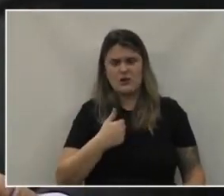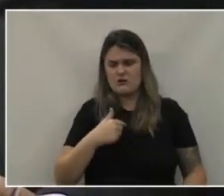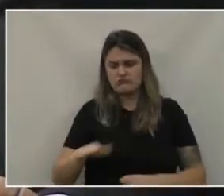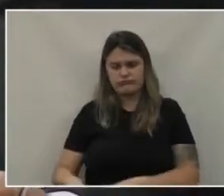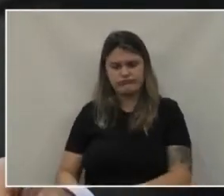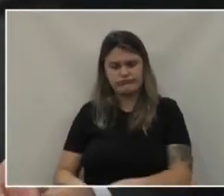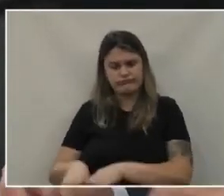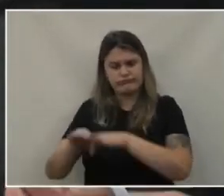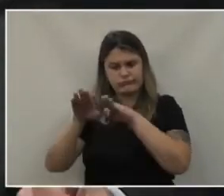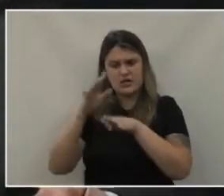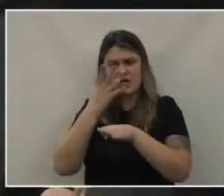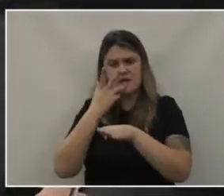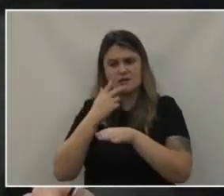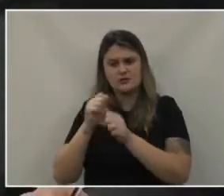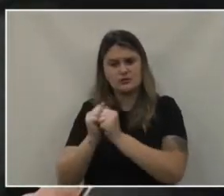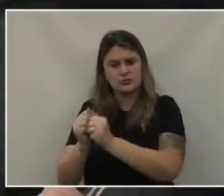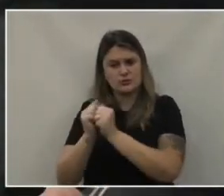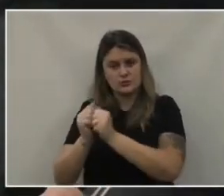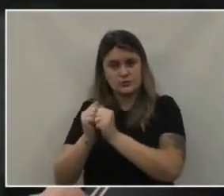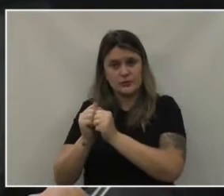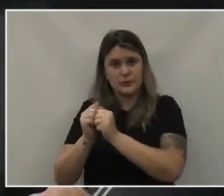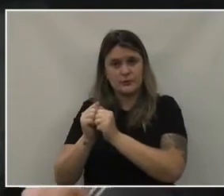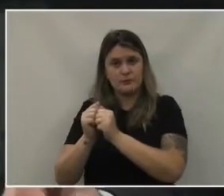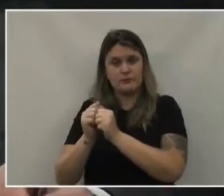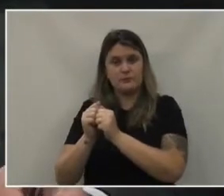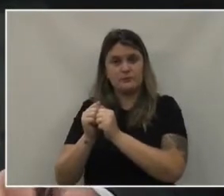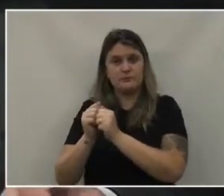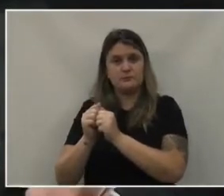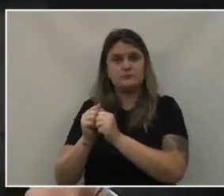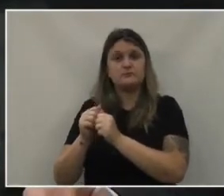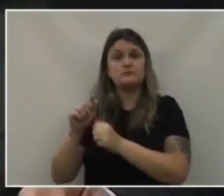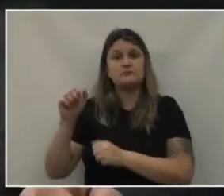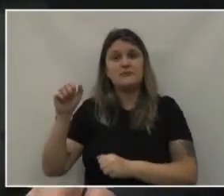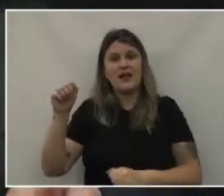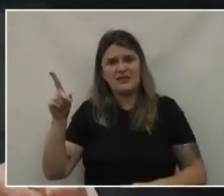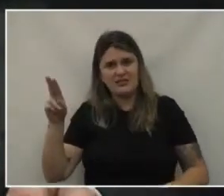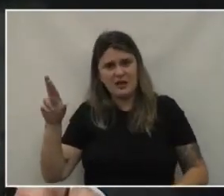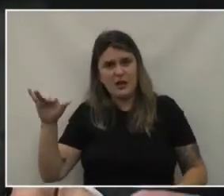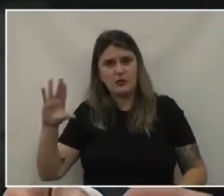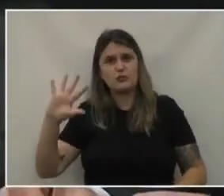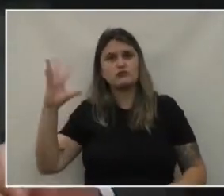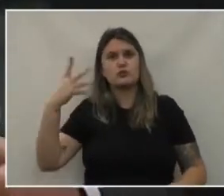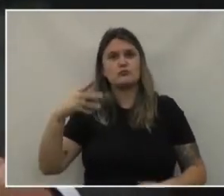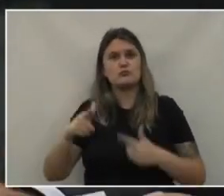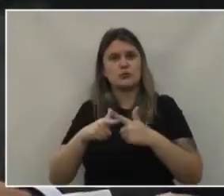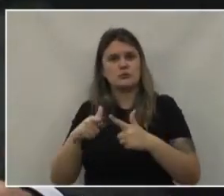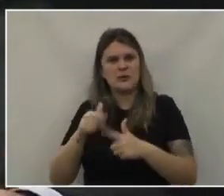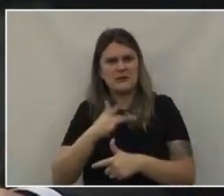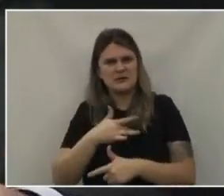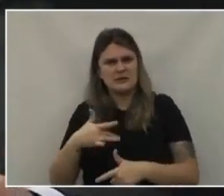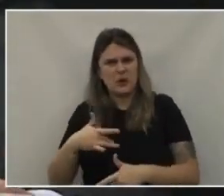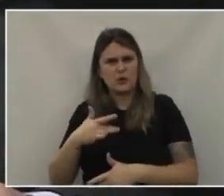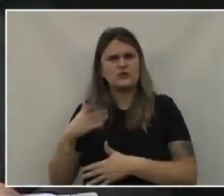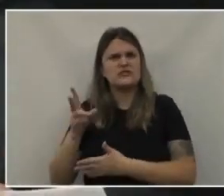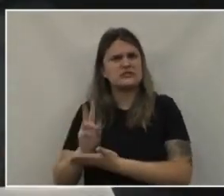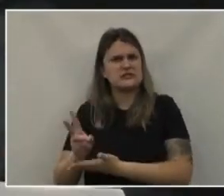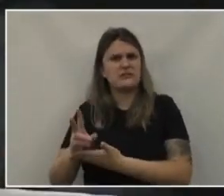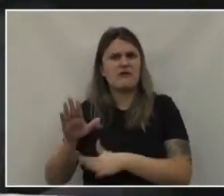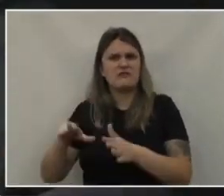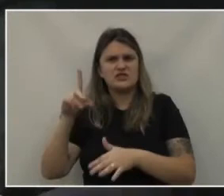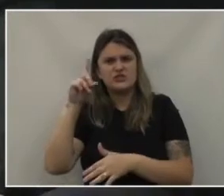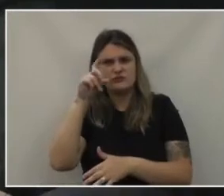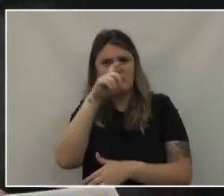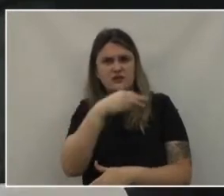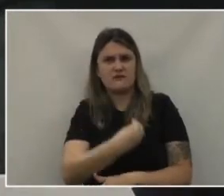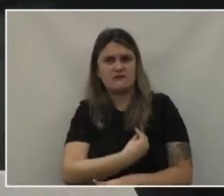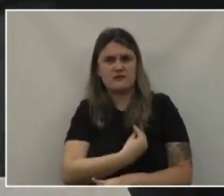criança, né, teve problema de saúde e teve muitas dificuldades. Acompanhava